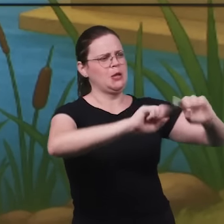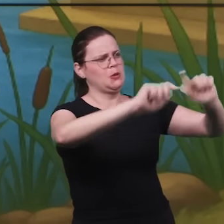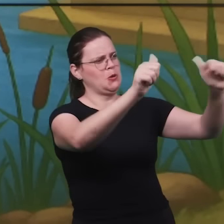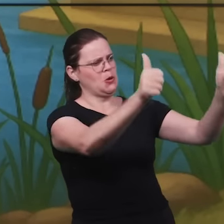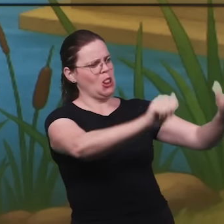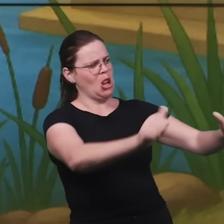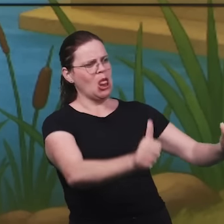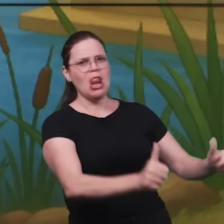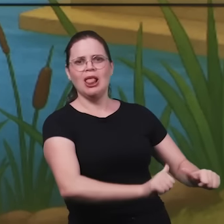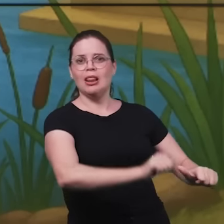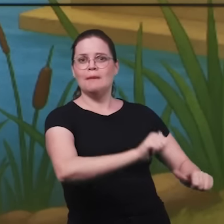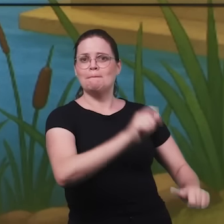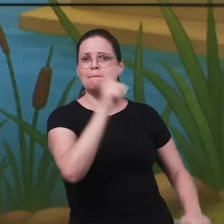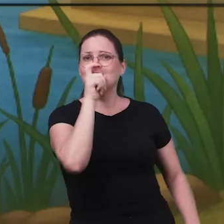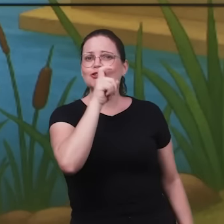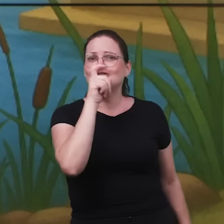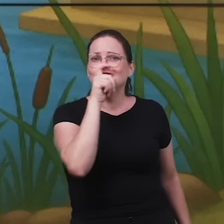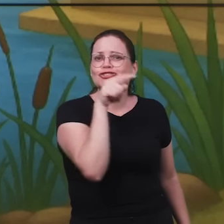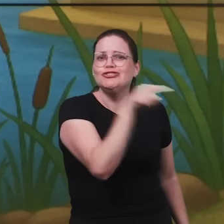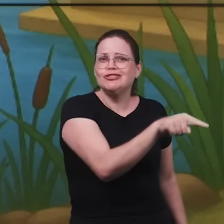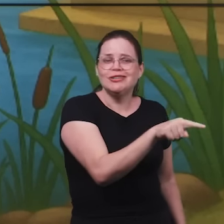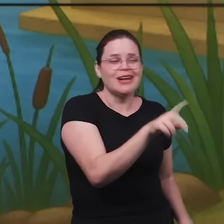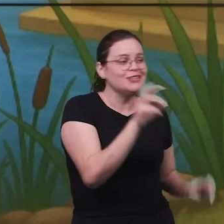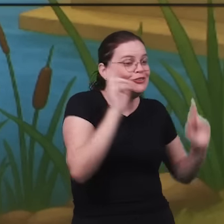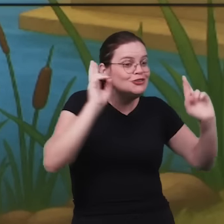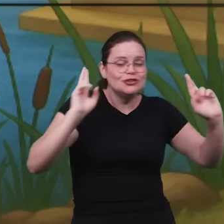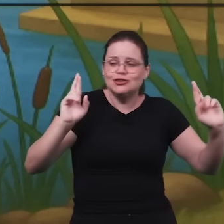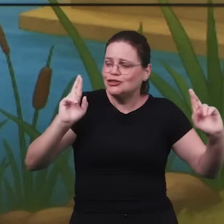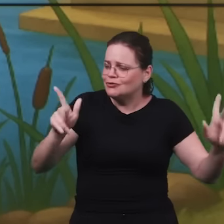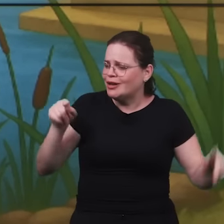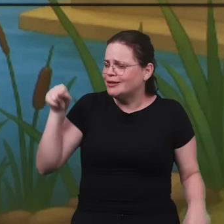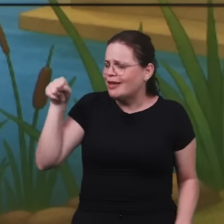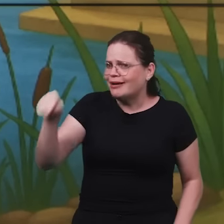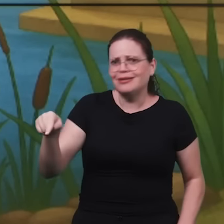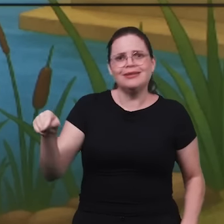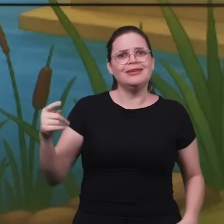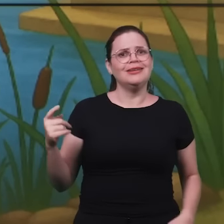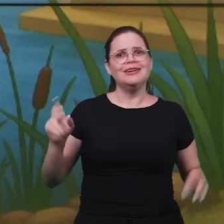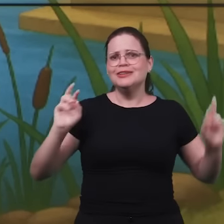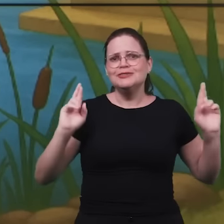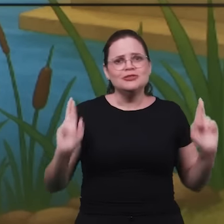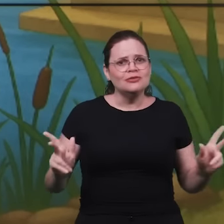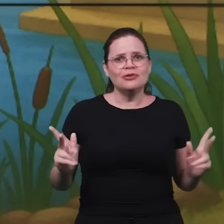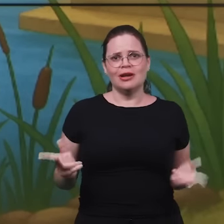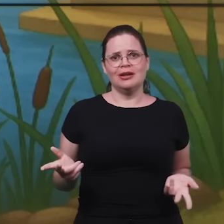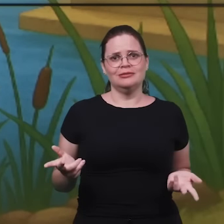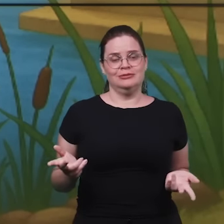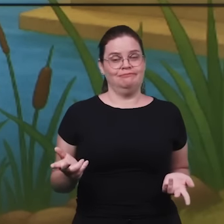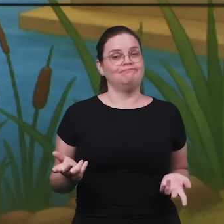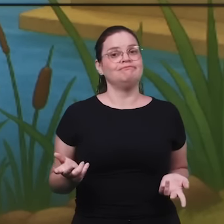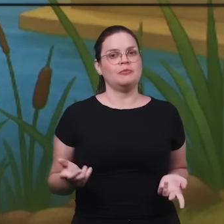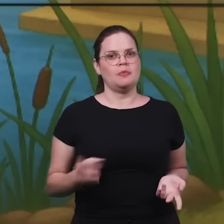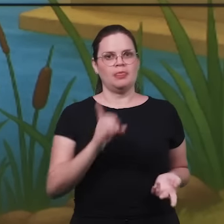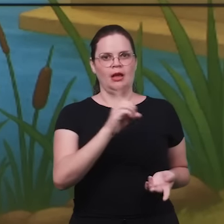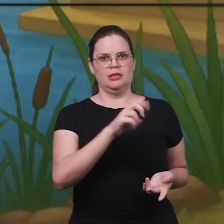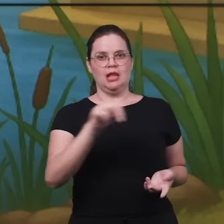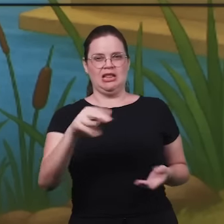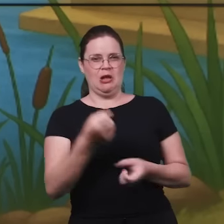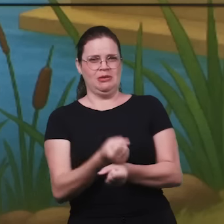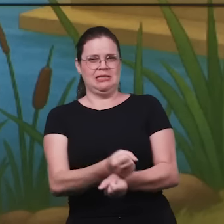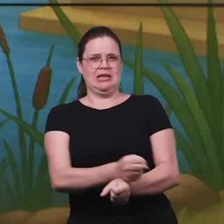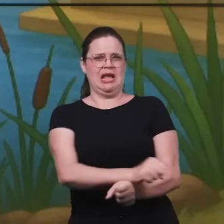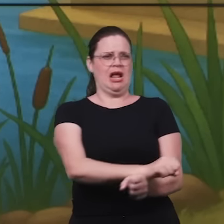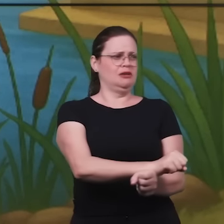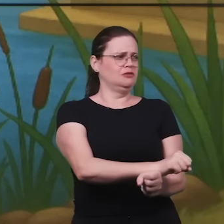vivendo de um jeito totalmente diferente do que o Senhor ensinava. Daniel viu que nada